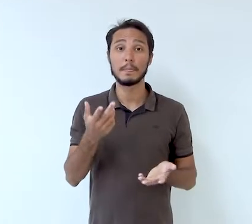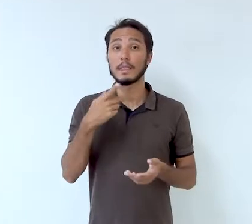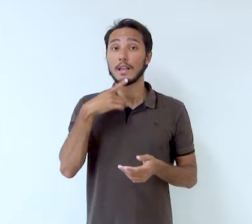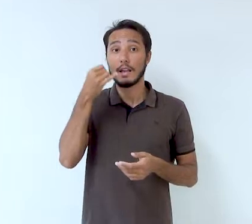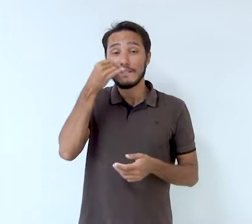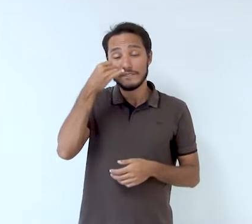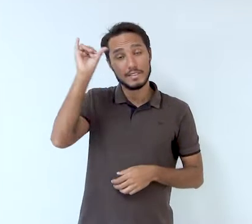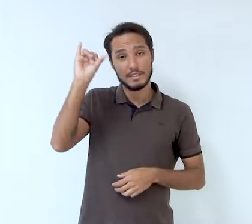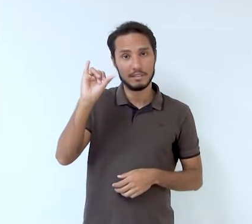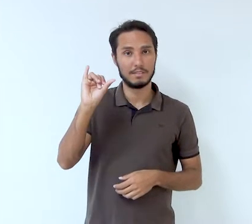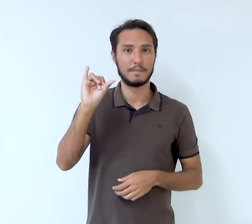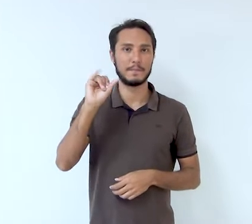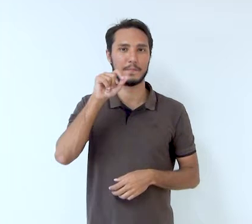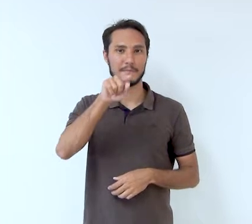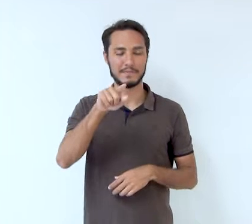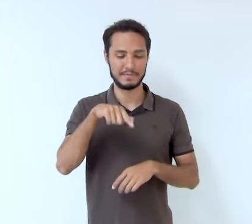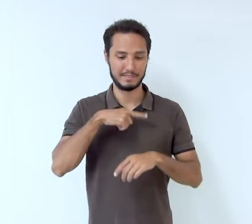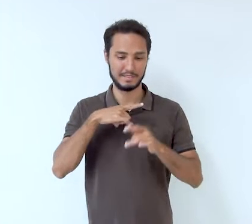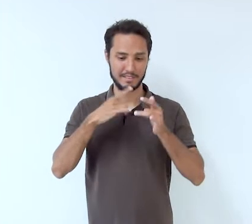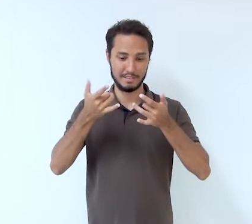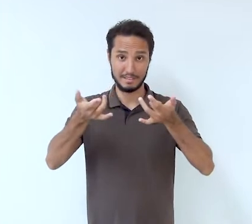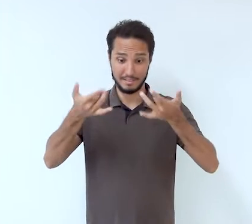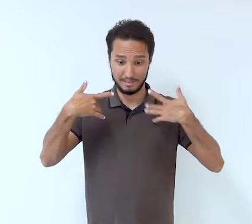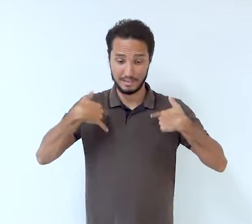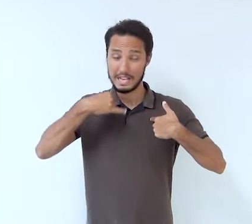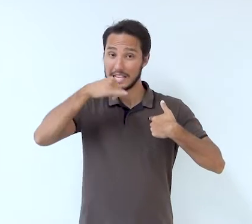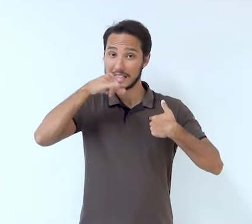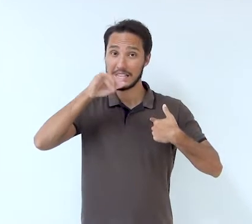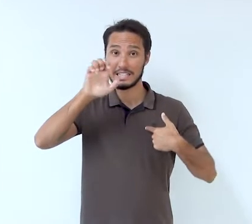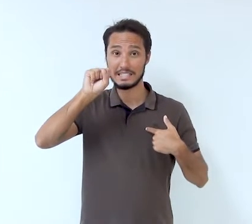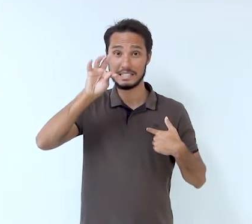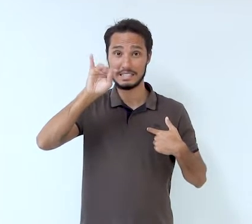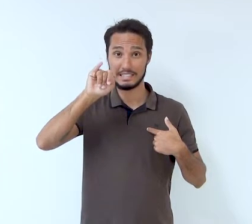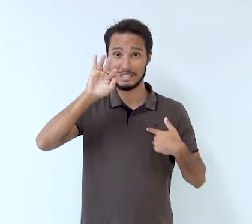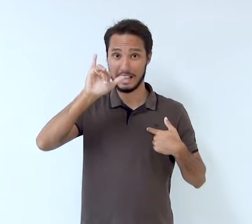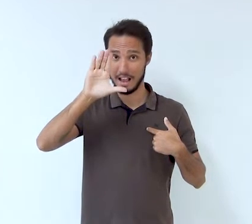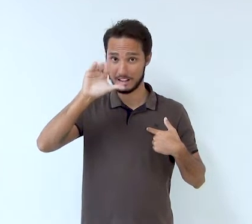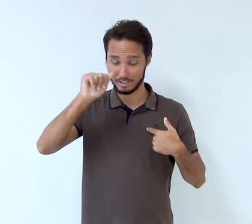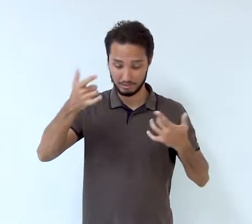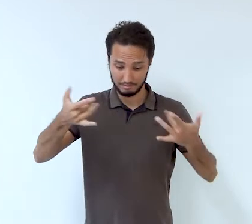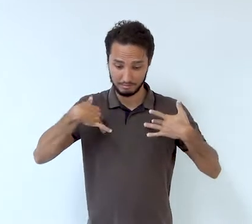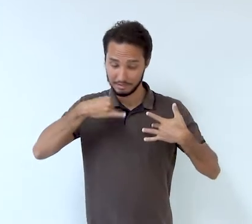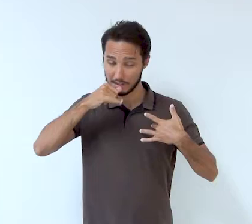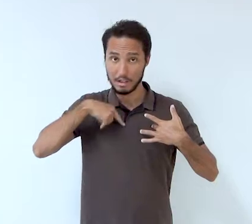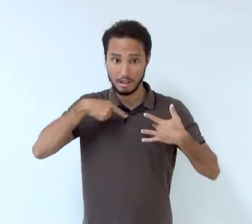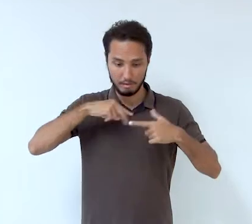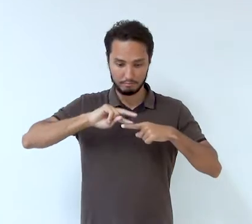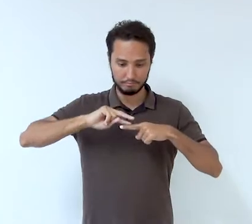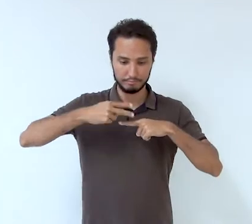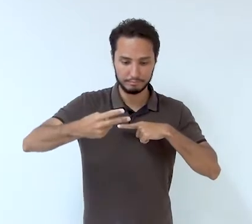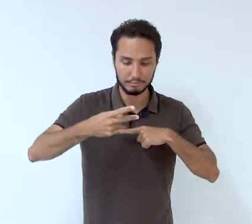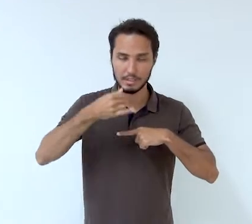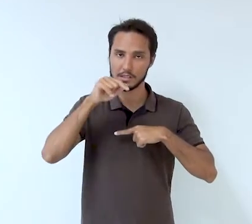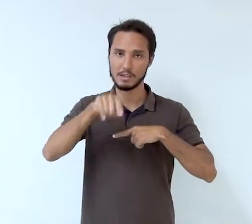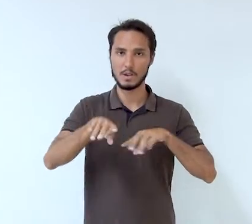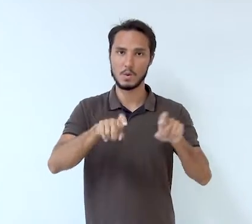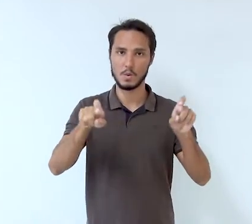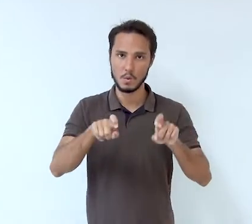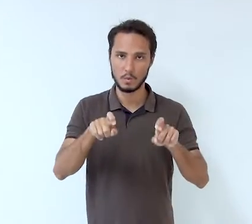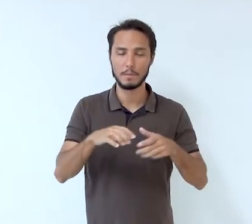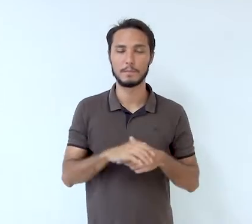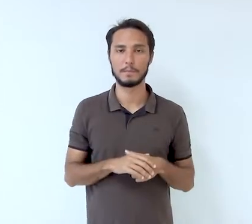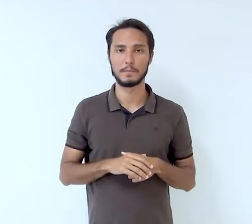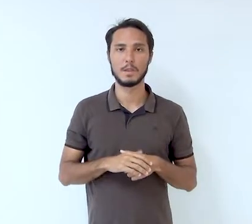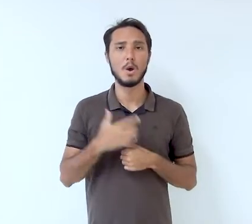é impedir que a estática existente no nosso corpo seja transmitida para os componentes de hardware. Outras